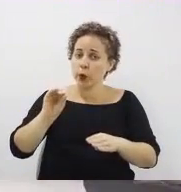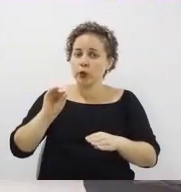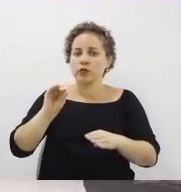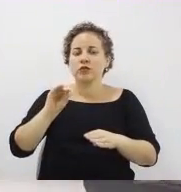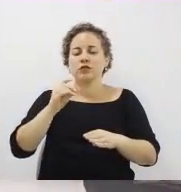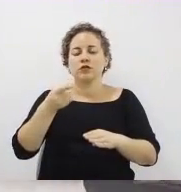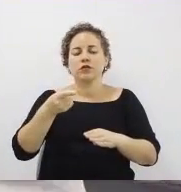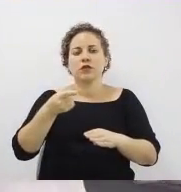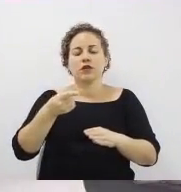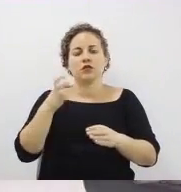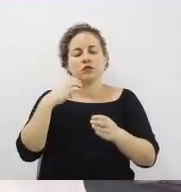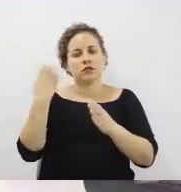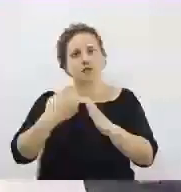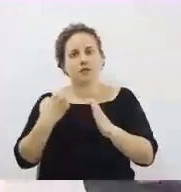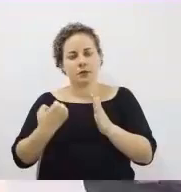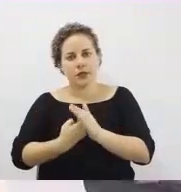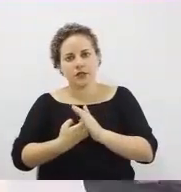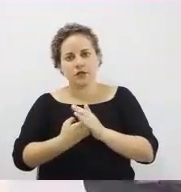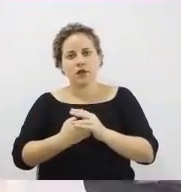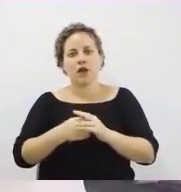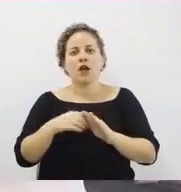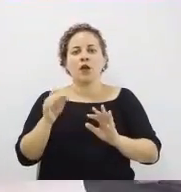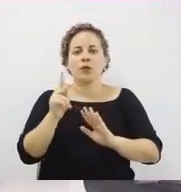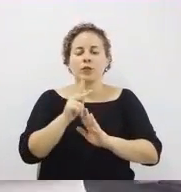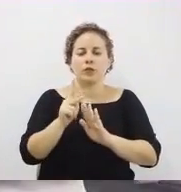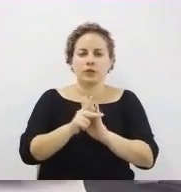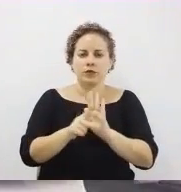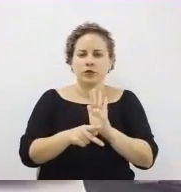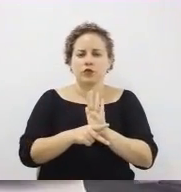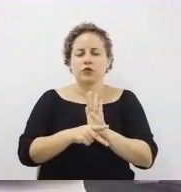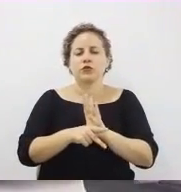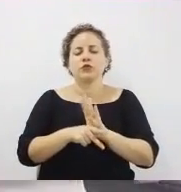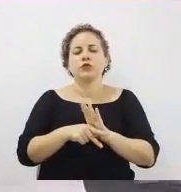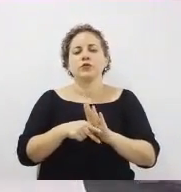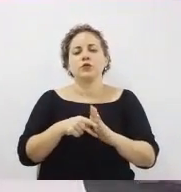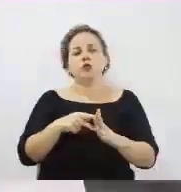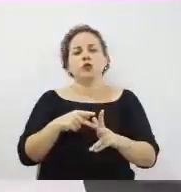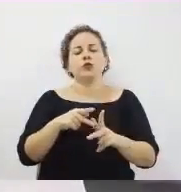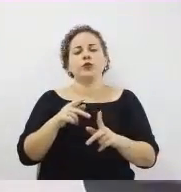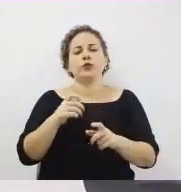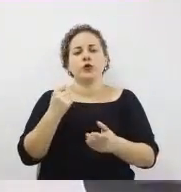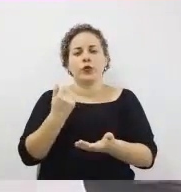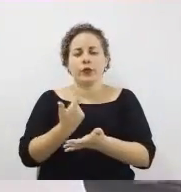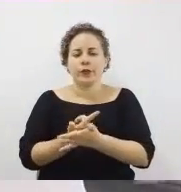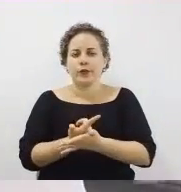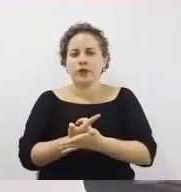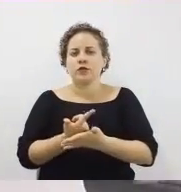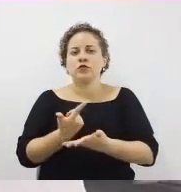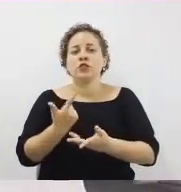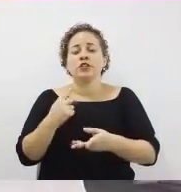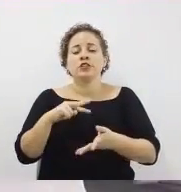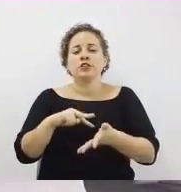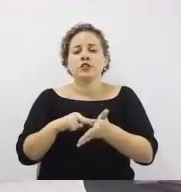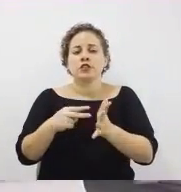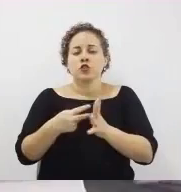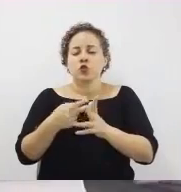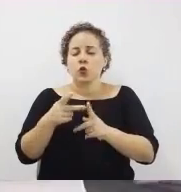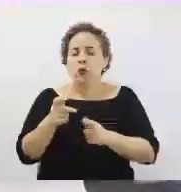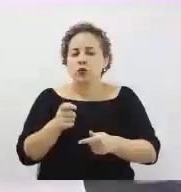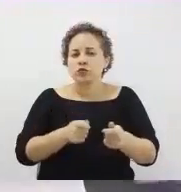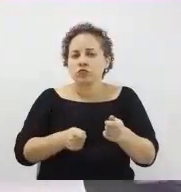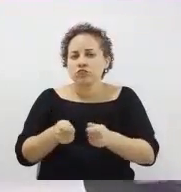a programação de produtos e a programação de compras. Em algumas empresas, a área de compras fica responsável só por